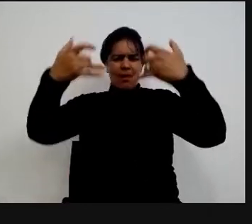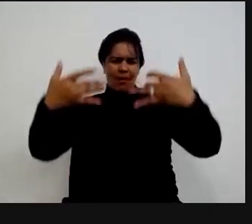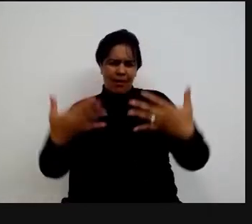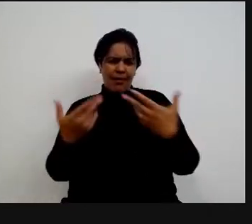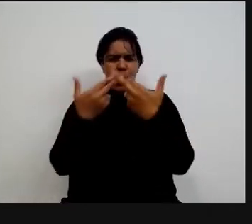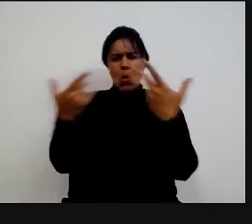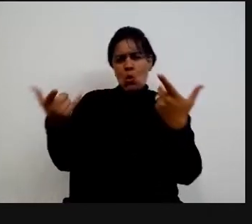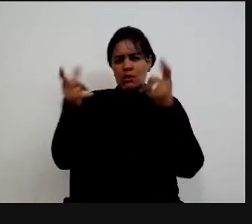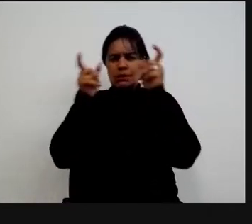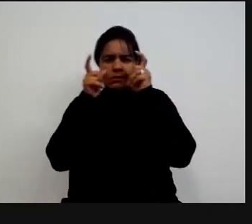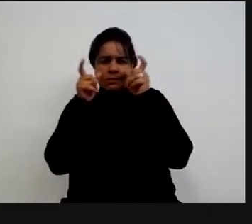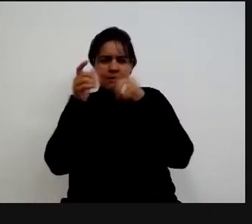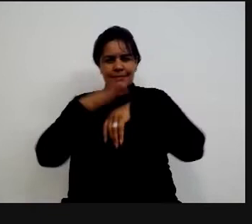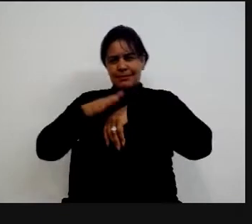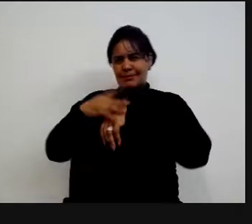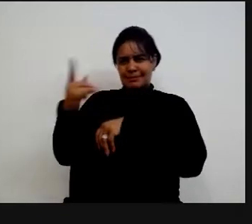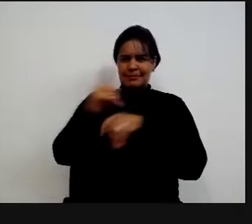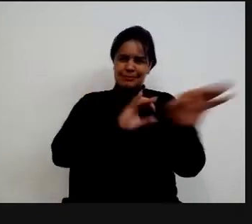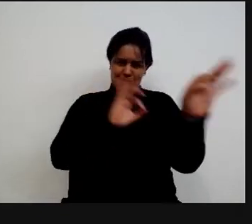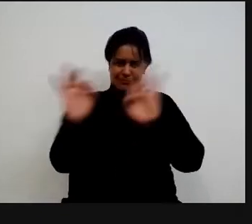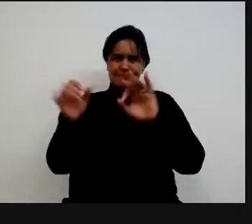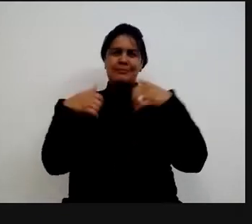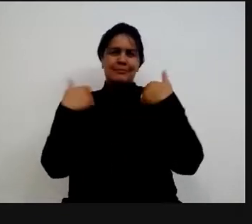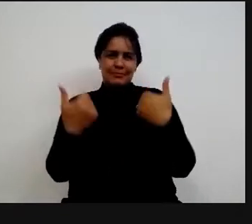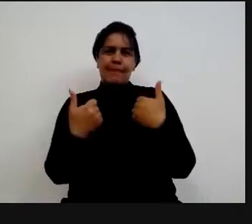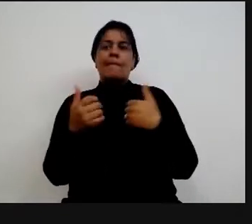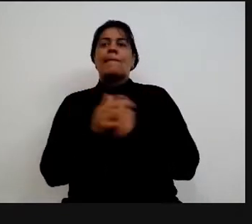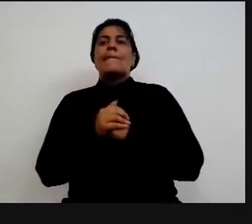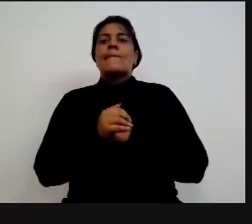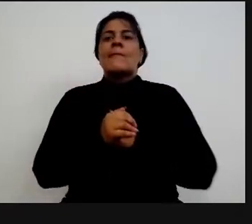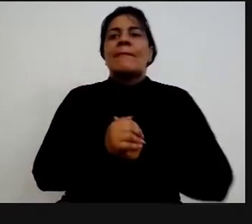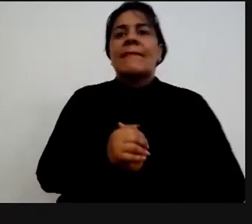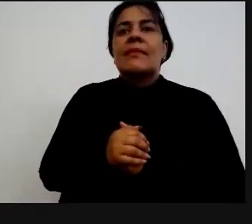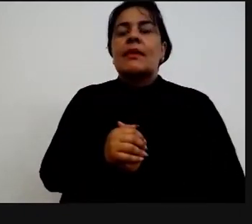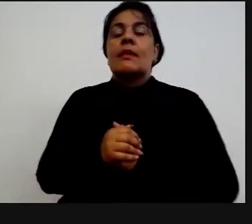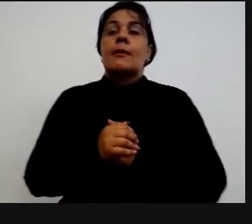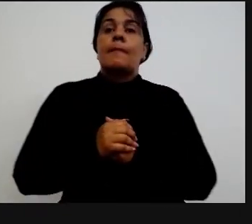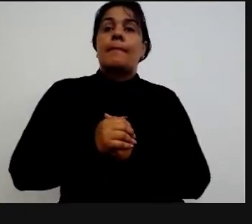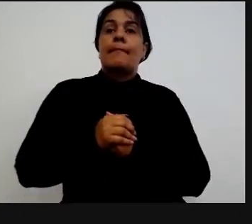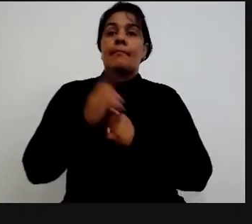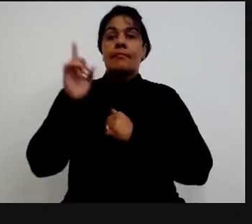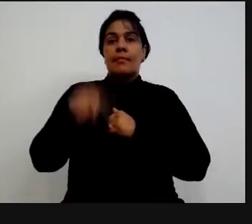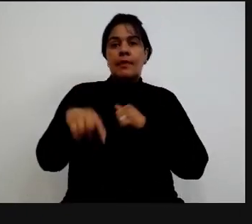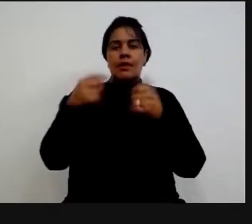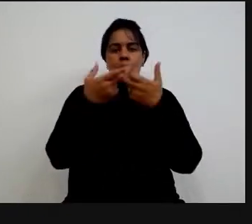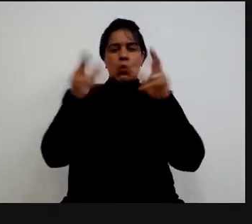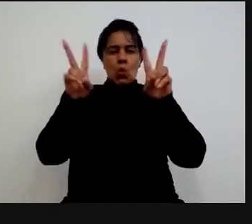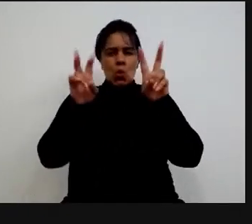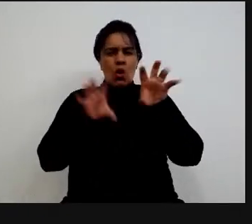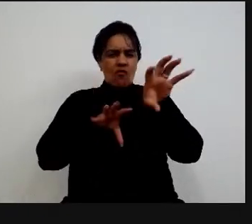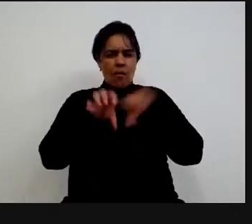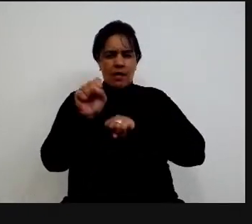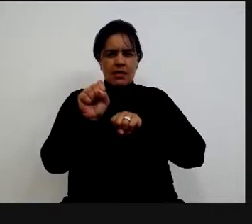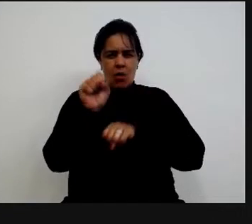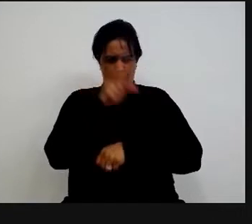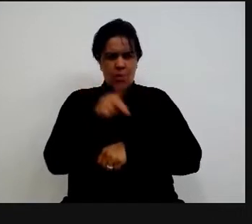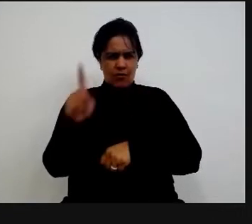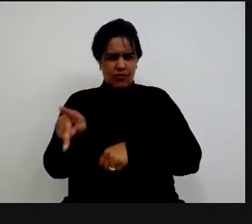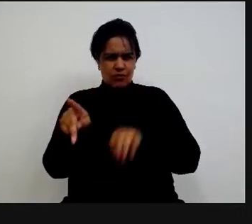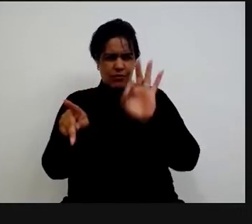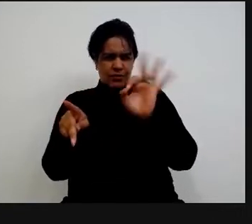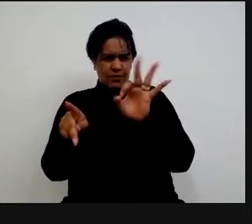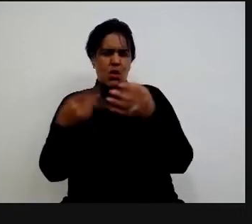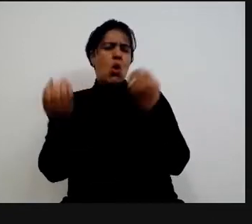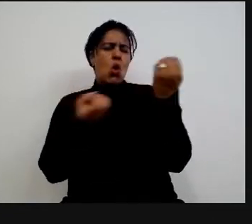falou de questões que eu queria perguntar aqui sobre a formação dos professores, como é que